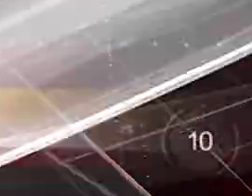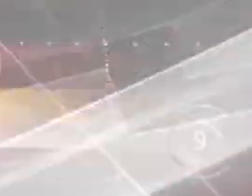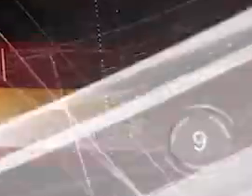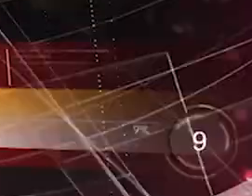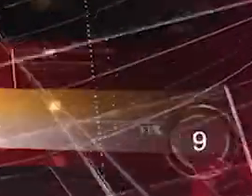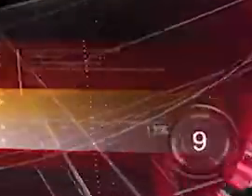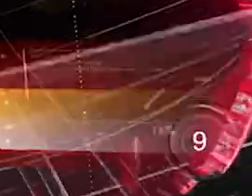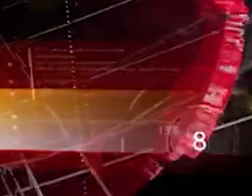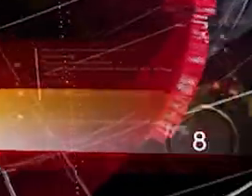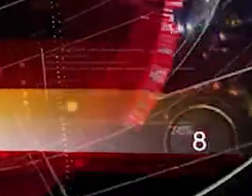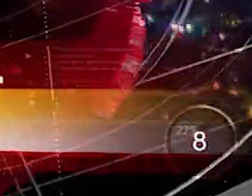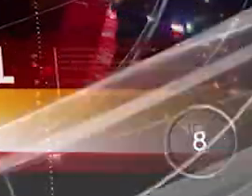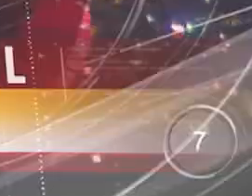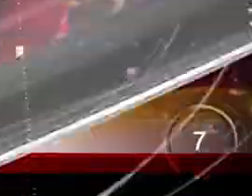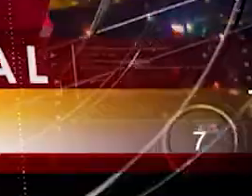o